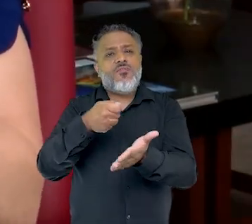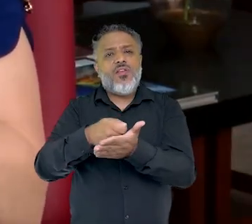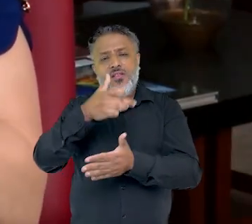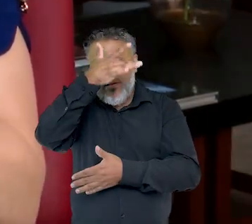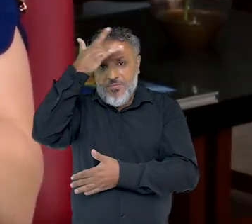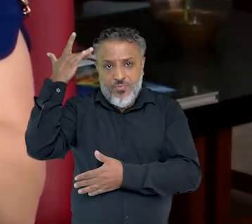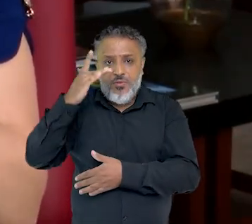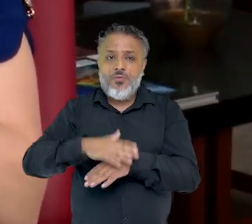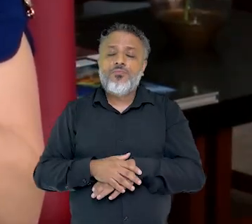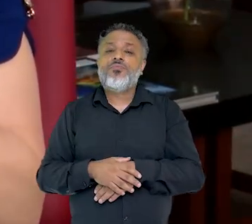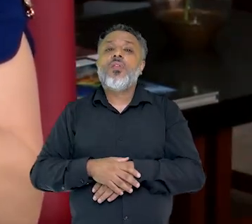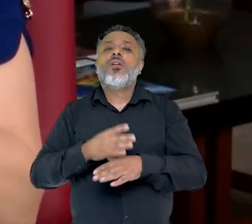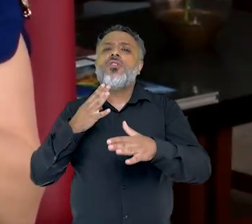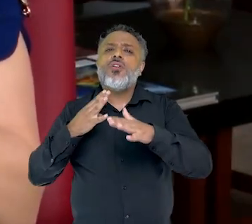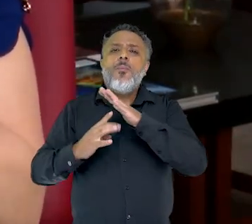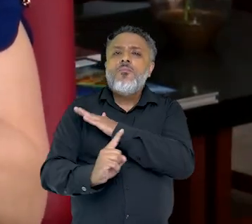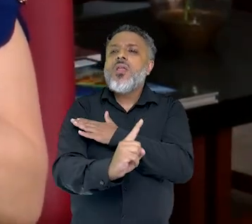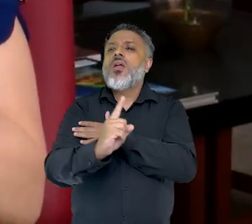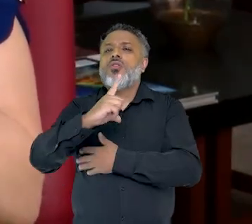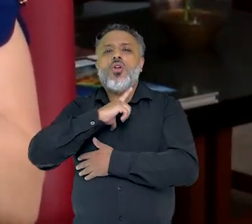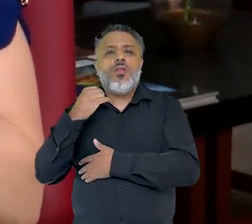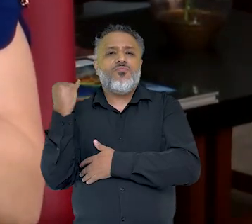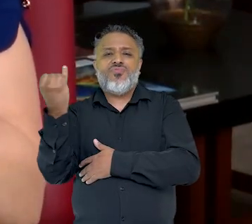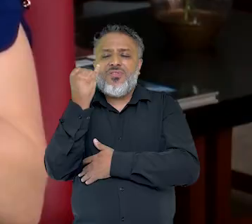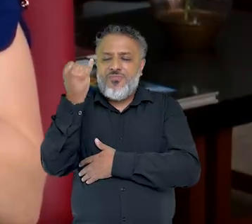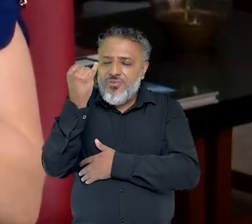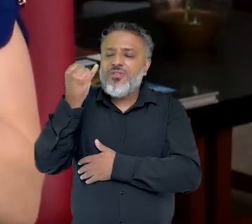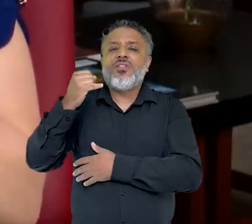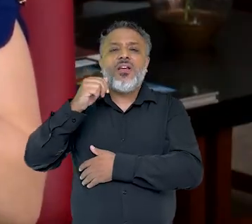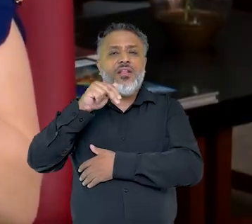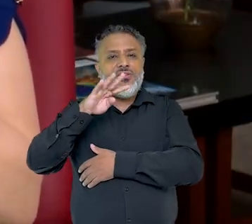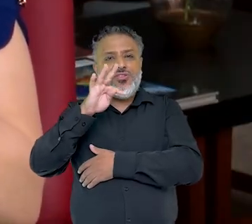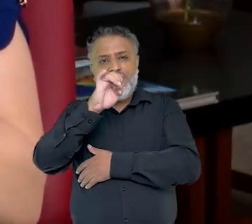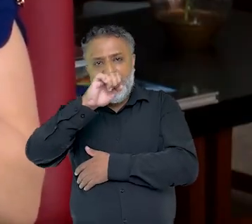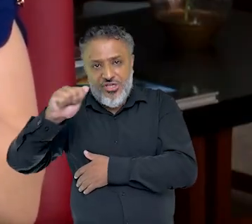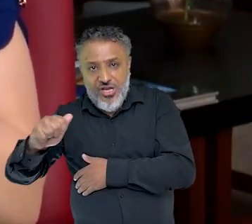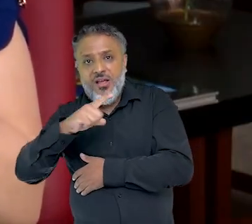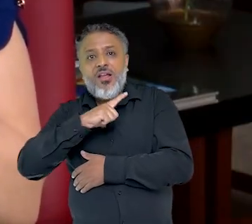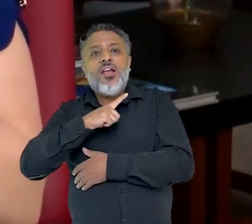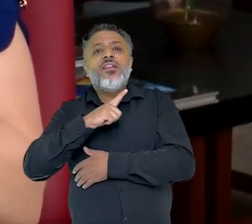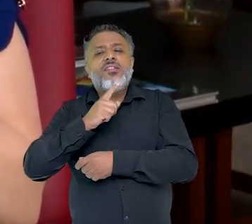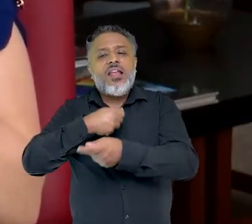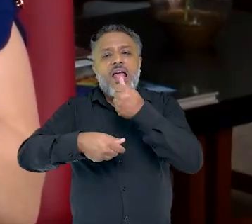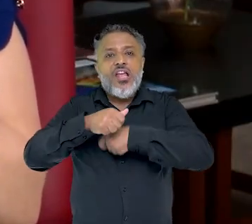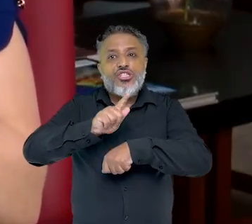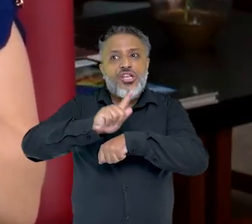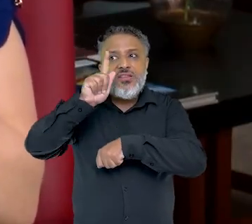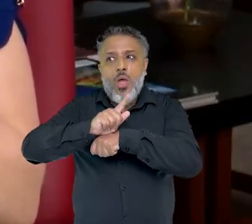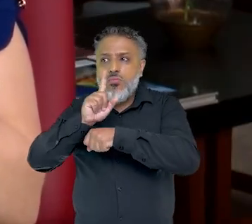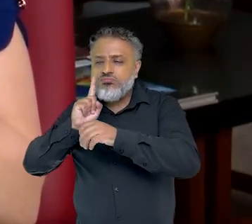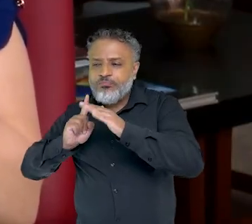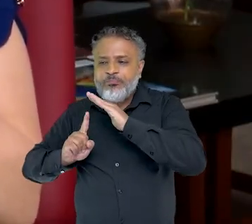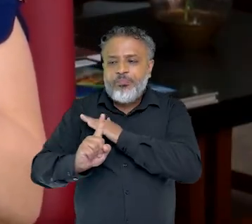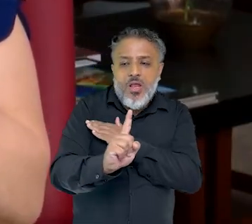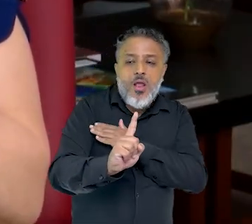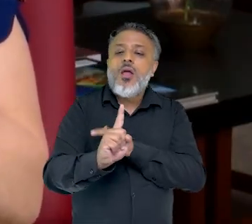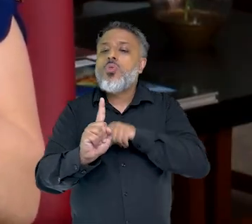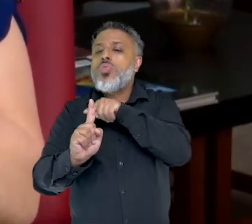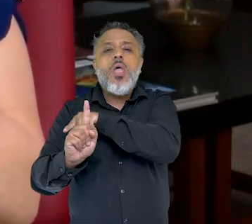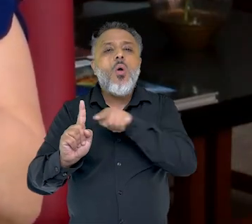a anistia migratória é um caminho extremamente importante. Assim como essa gestão migratória, não com a perspectiva